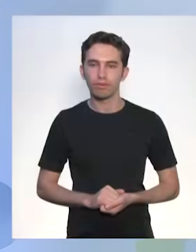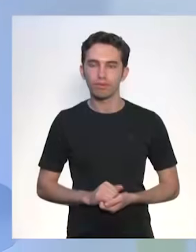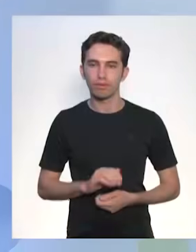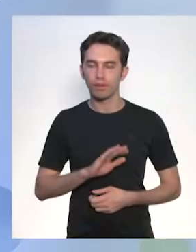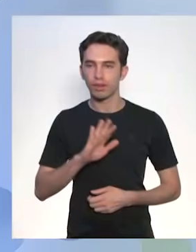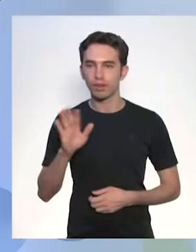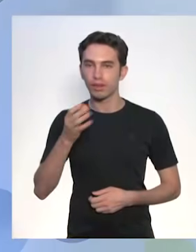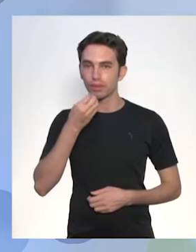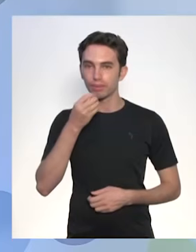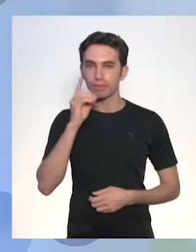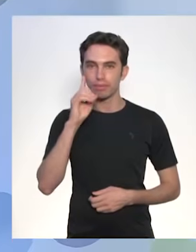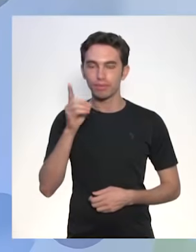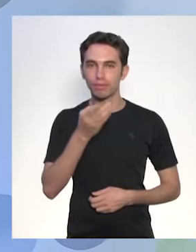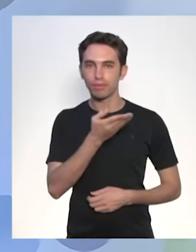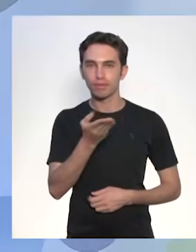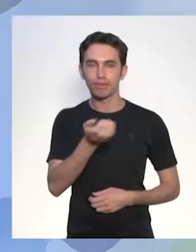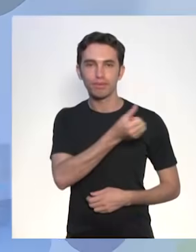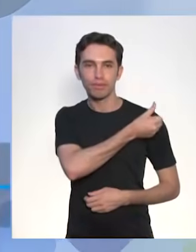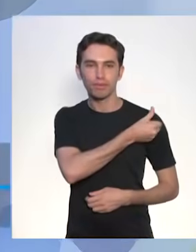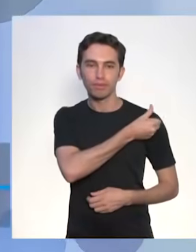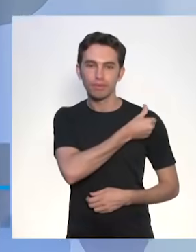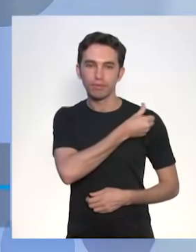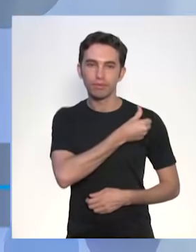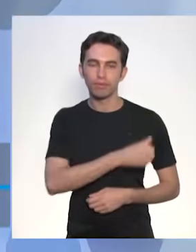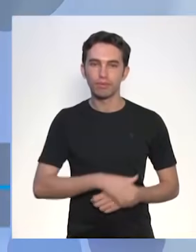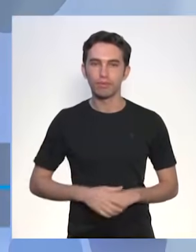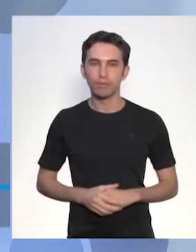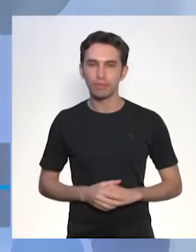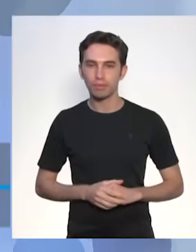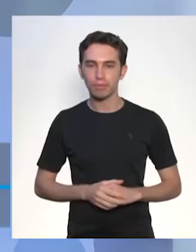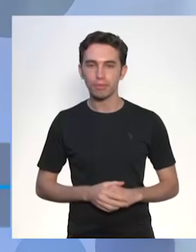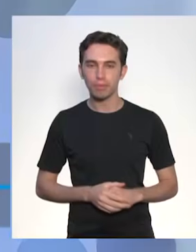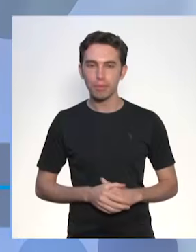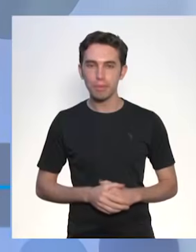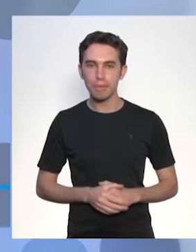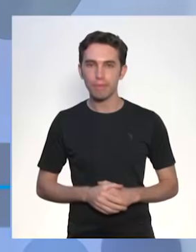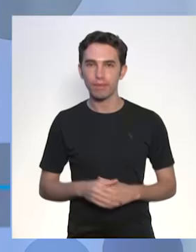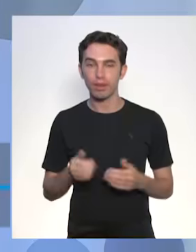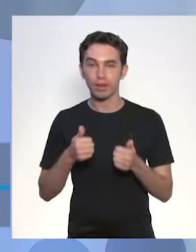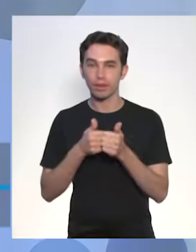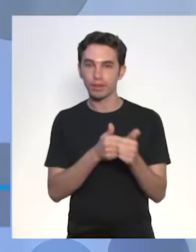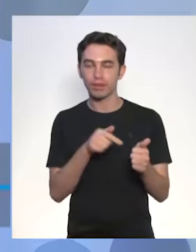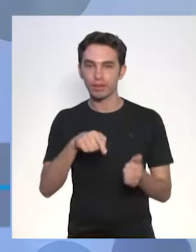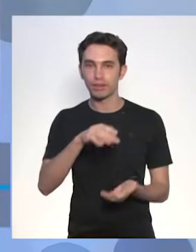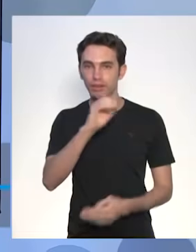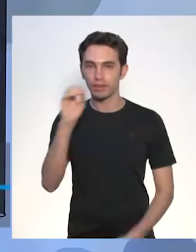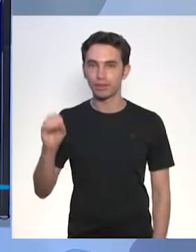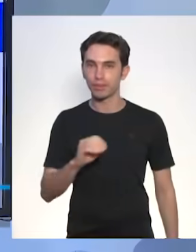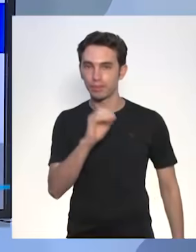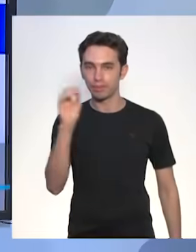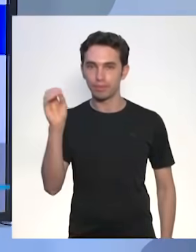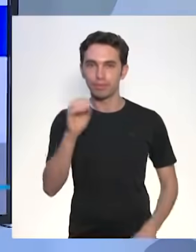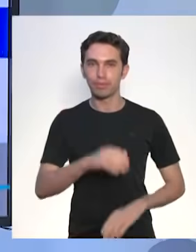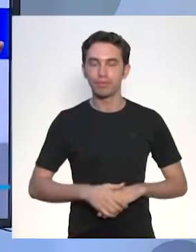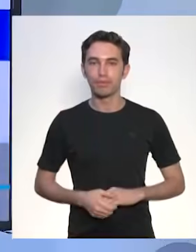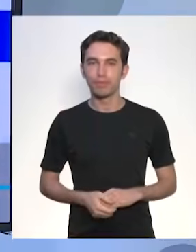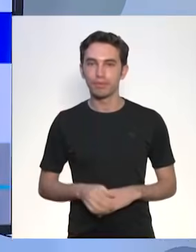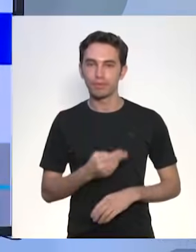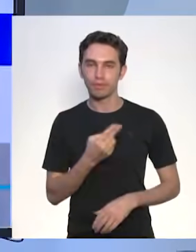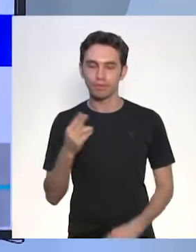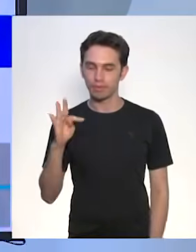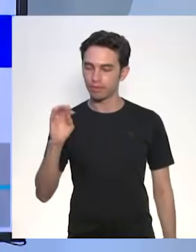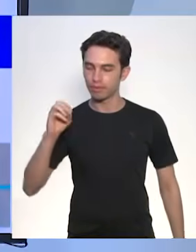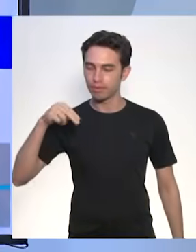Olá, muito bom dia a você do sexto ano do Ensino Fundamental, que nos acompanha pelo Centro de Mídias da Educação de São Paulo. Eu sou o